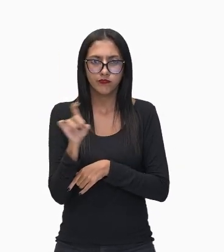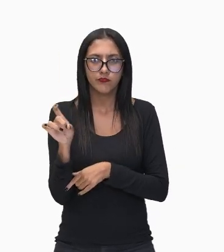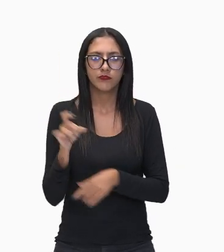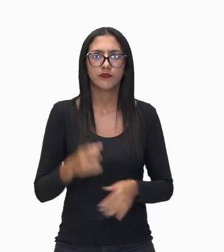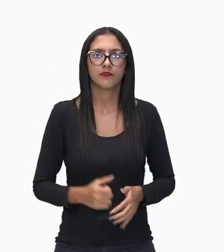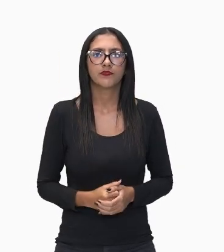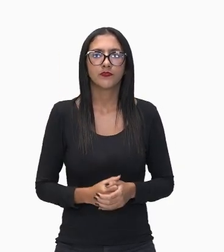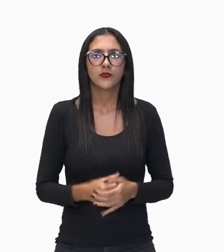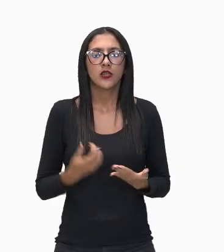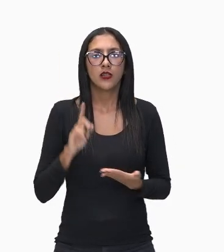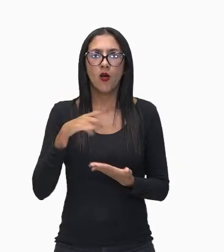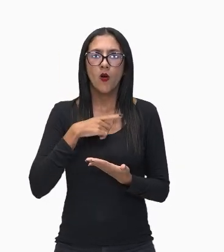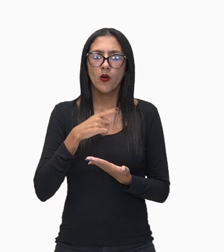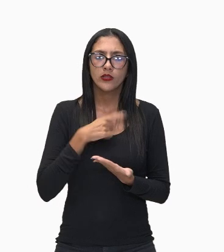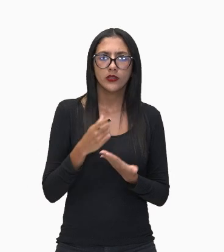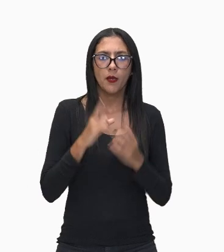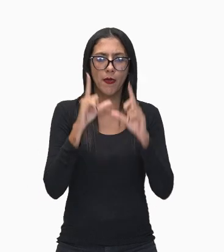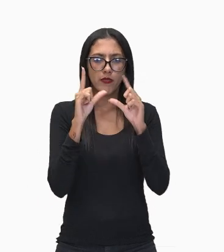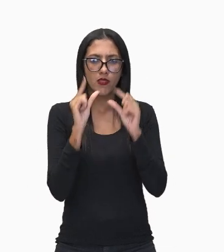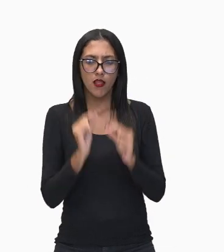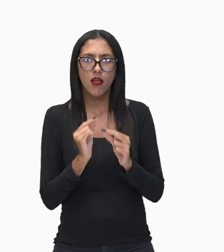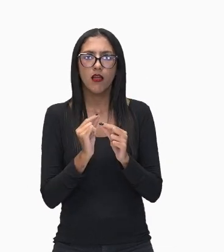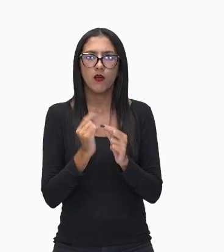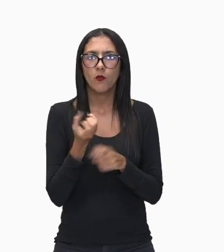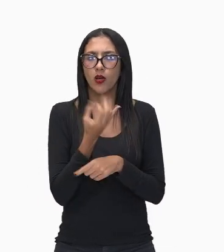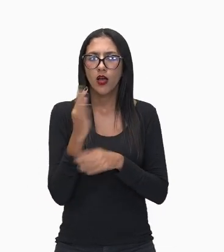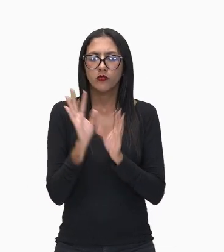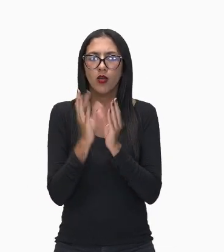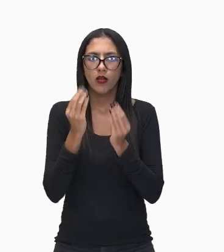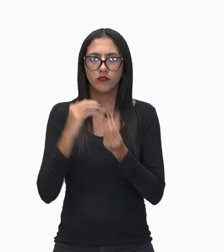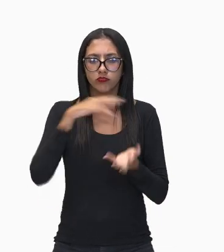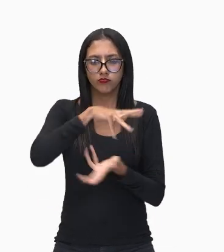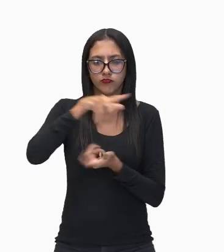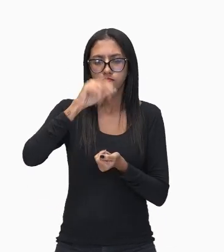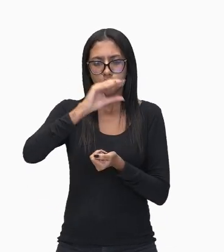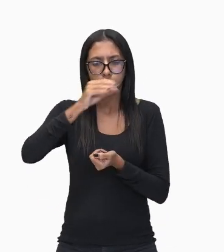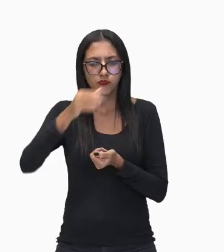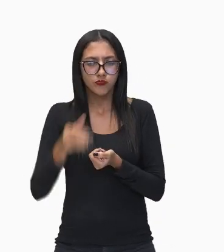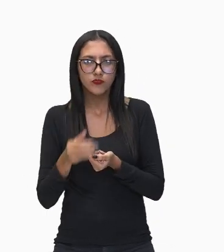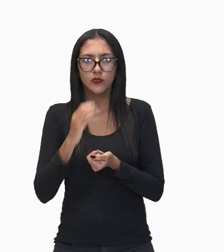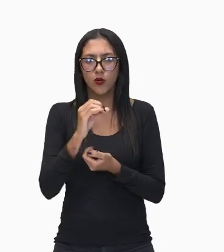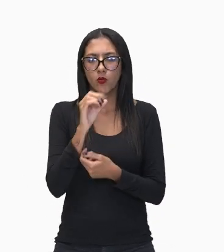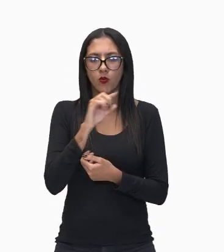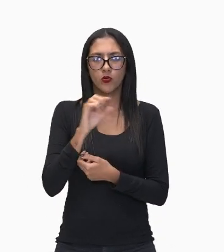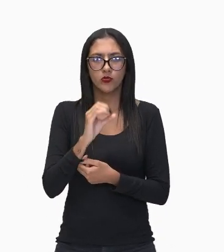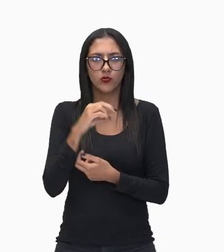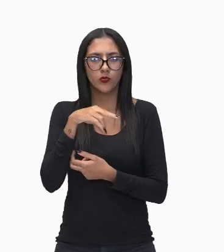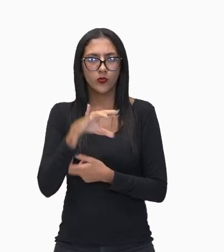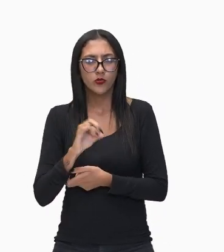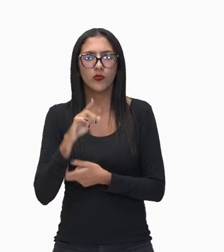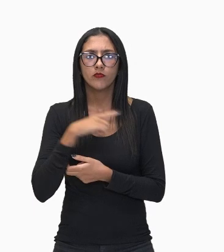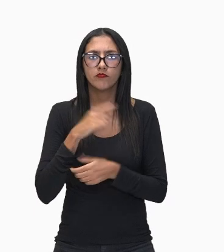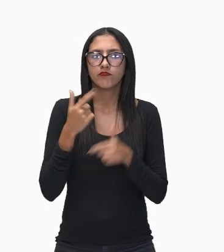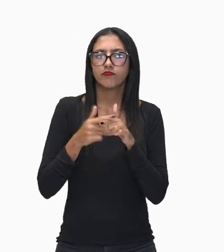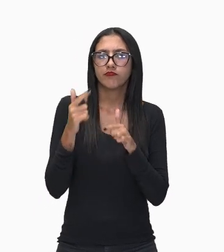essa redução na camada de ozônio é um sério problema, né, que vem ocorrendo e vem afetando aí,